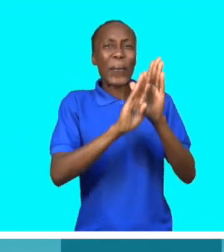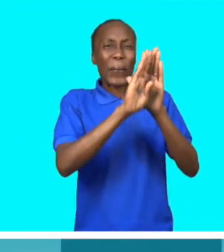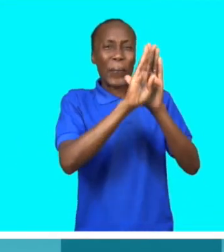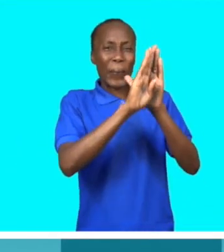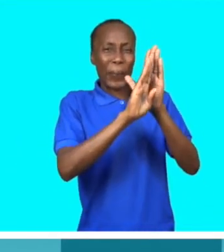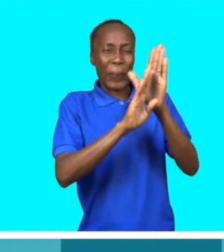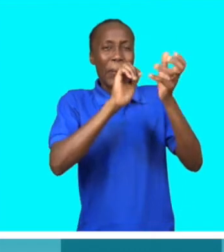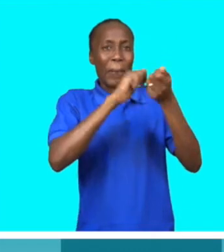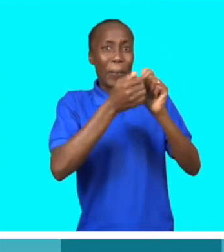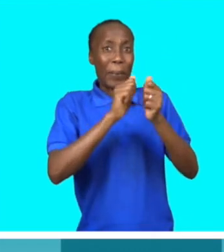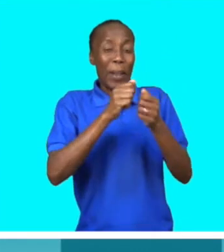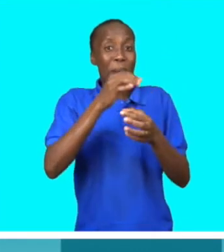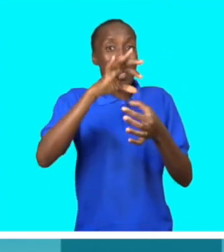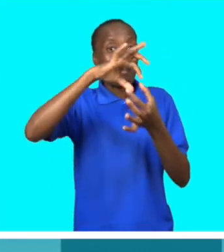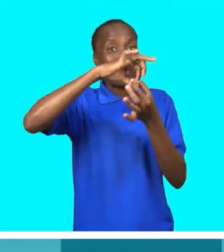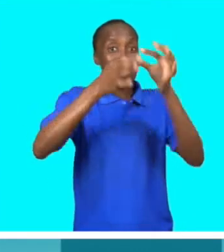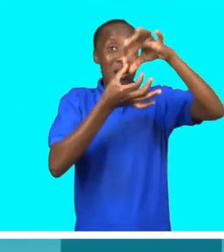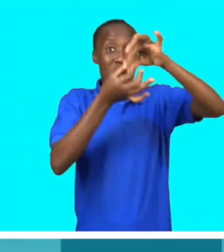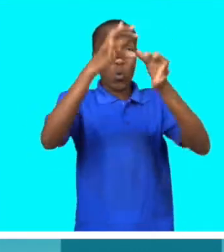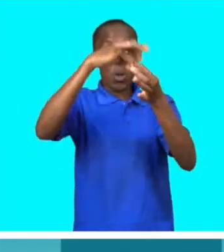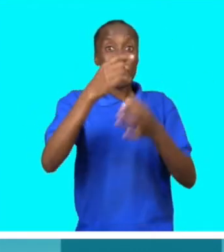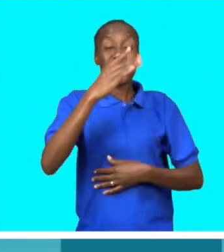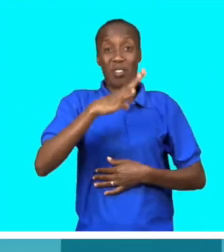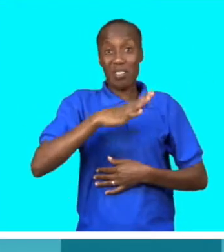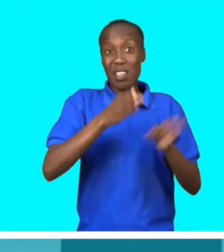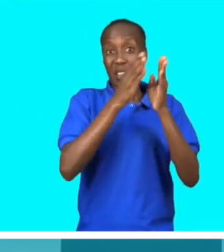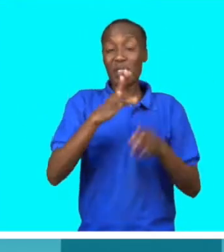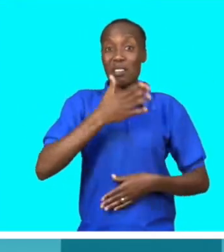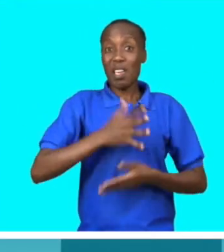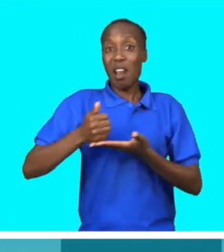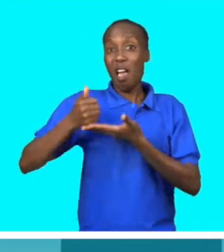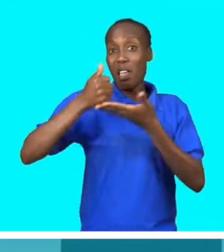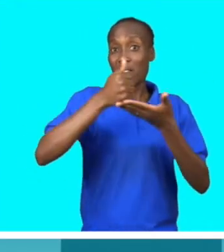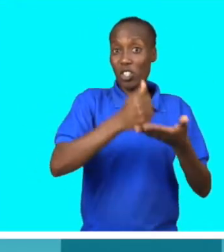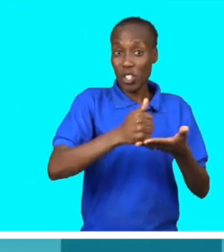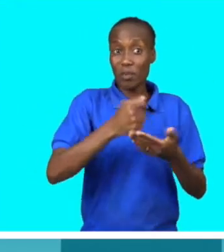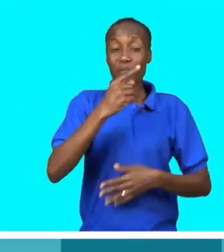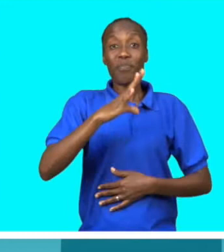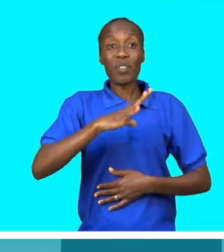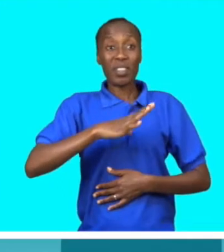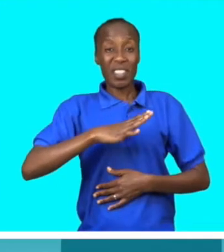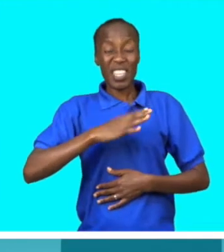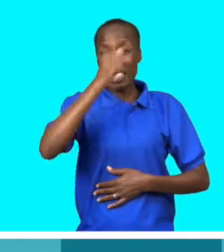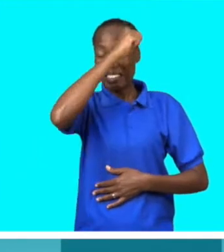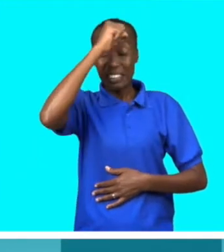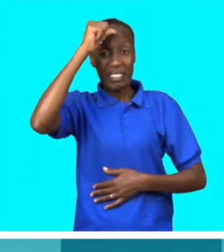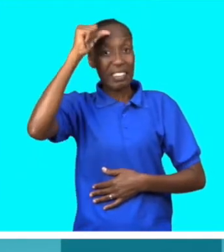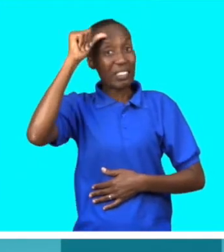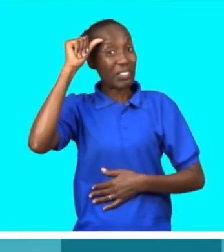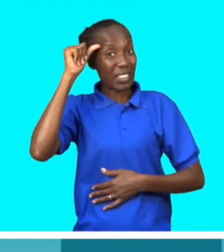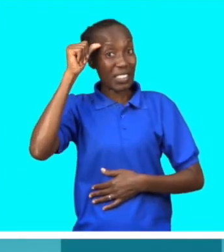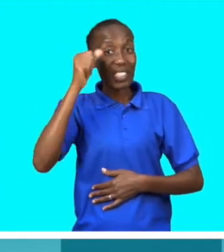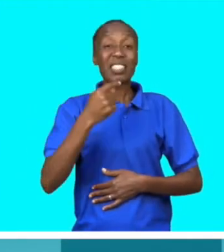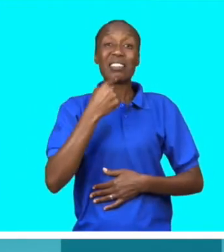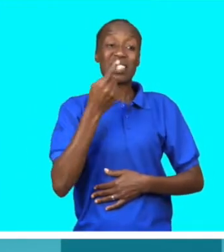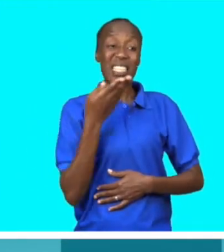a coluna. Claro que foi com toda a inocência que eles tinham. Geralmente a pessoa, quando quer socorrer, primeiro tem que desbravar o mato e dificilmente a pessoa imagina que o